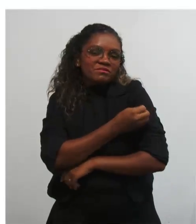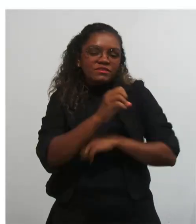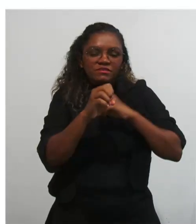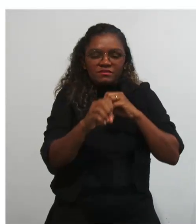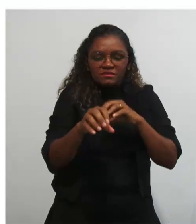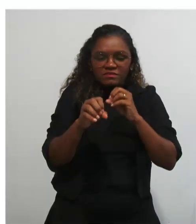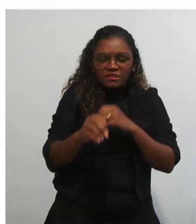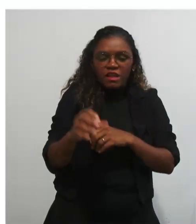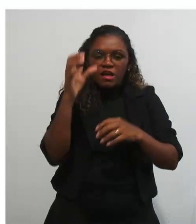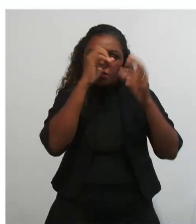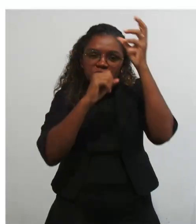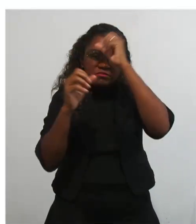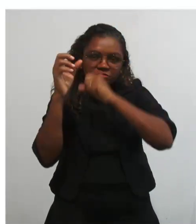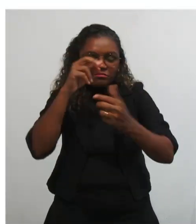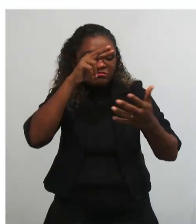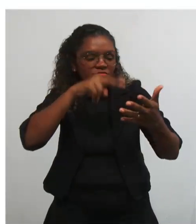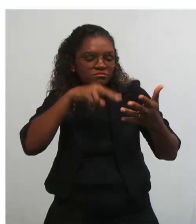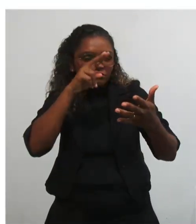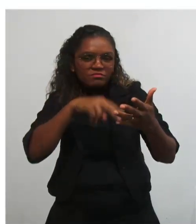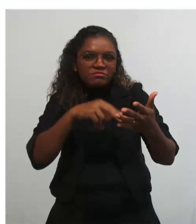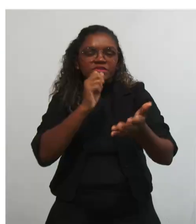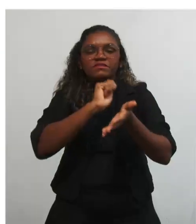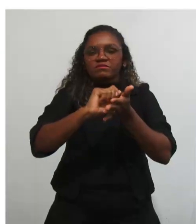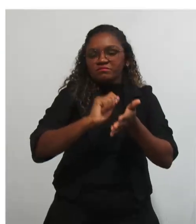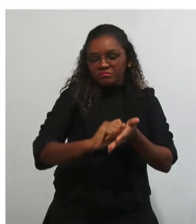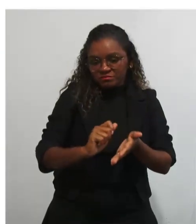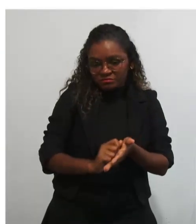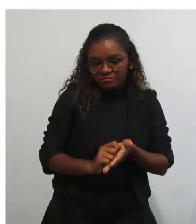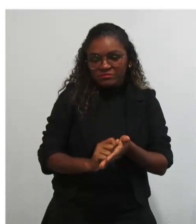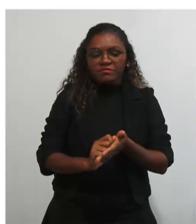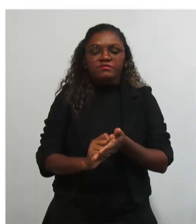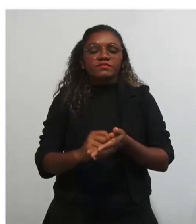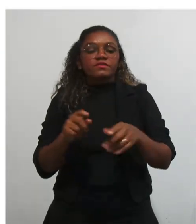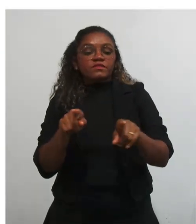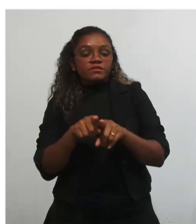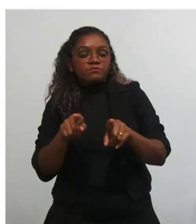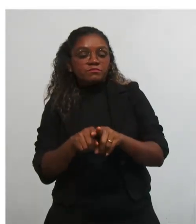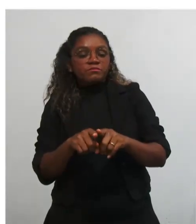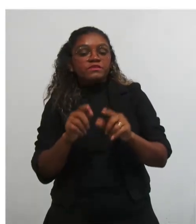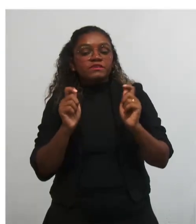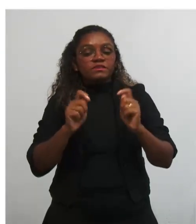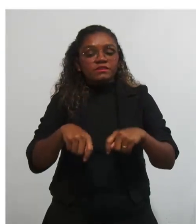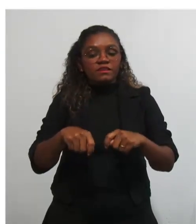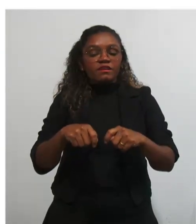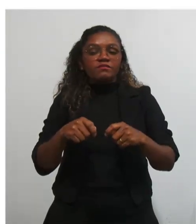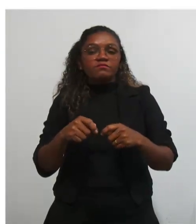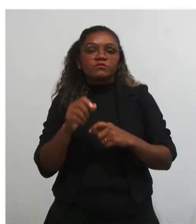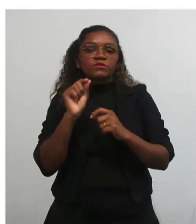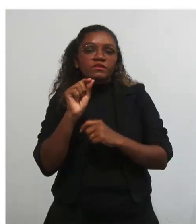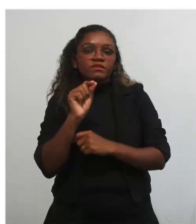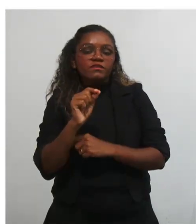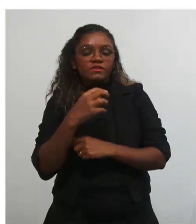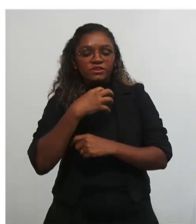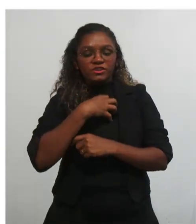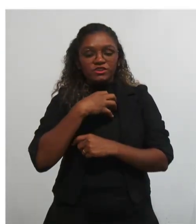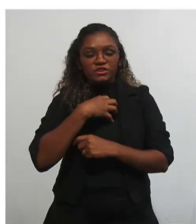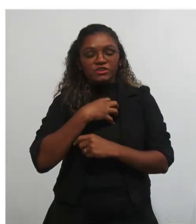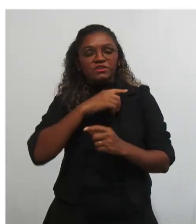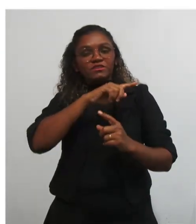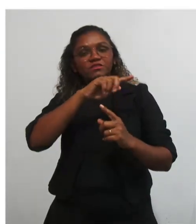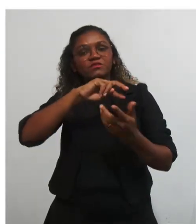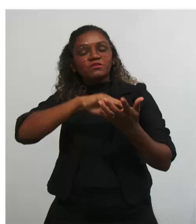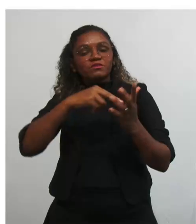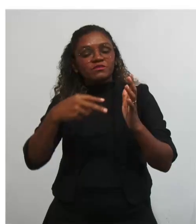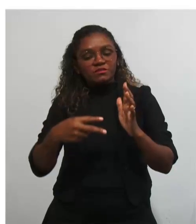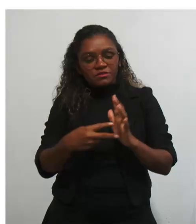ao aprender a ler e escrever. E, assim, ela pode ganhar o aspecto de aprendizagem